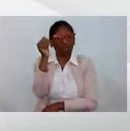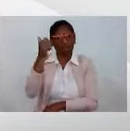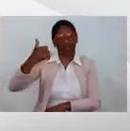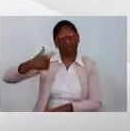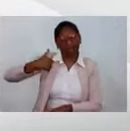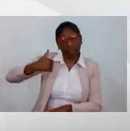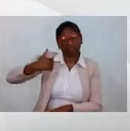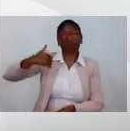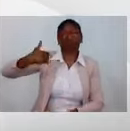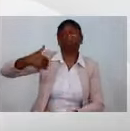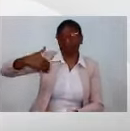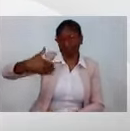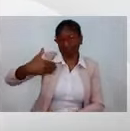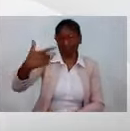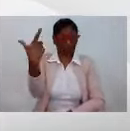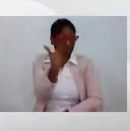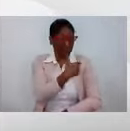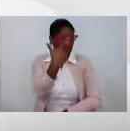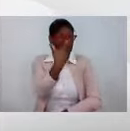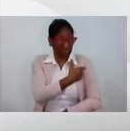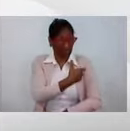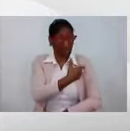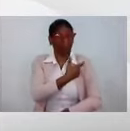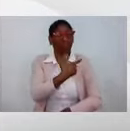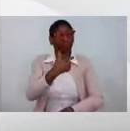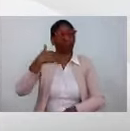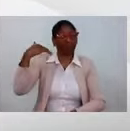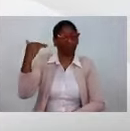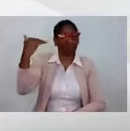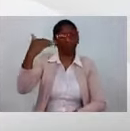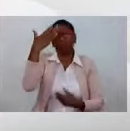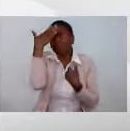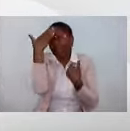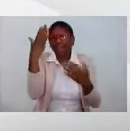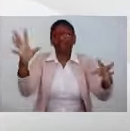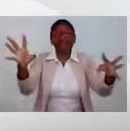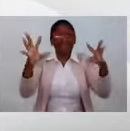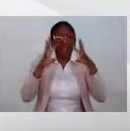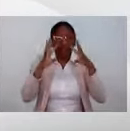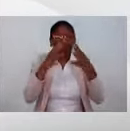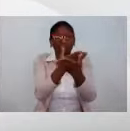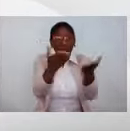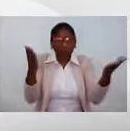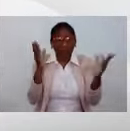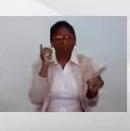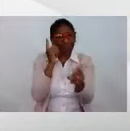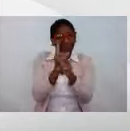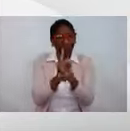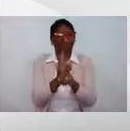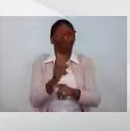vamos avançando aí na vacinação para as demais faixas etárias. Muito obrigado pela atenção de todos e até breve.